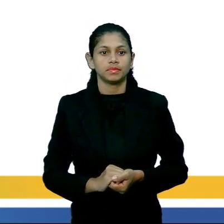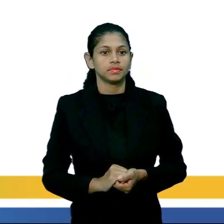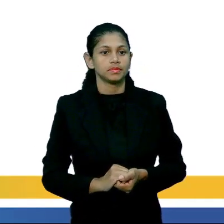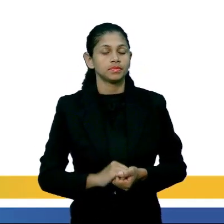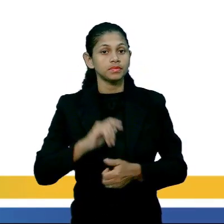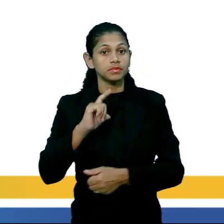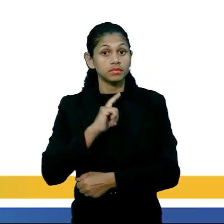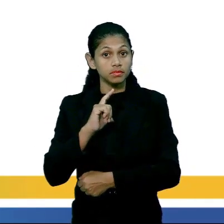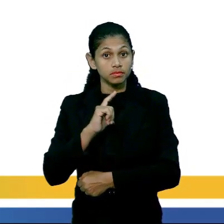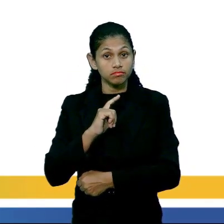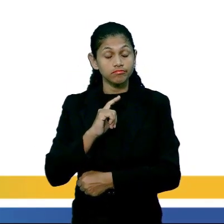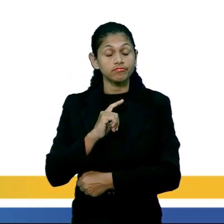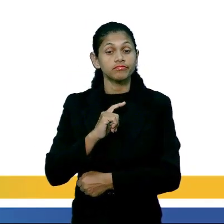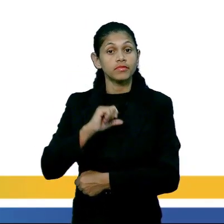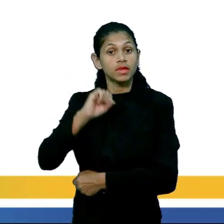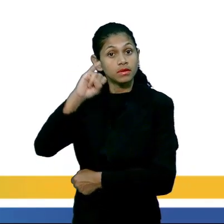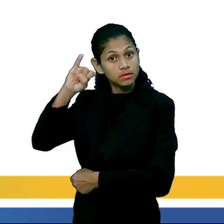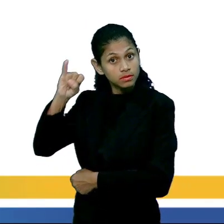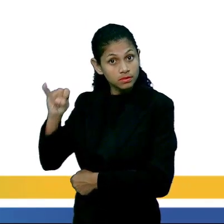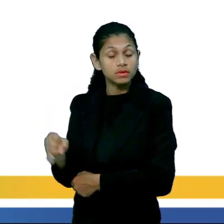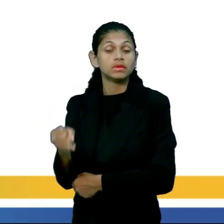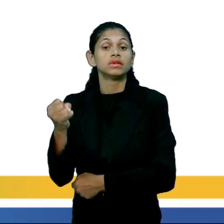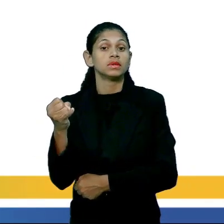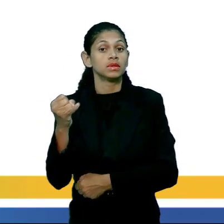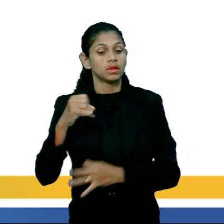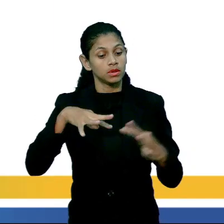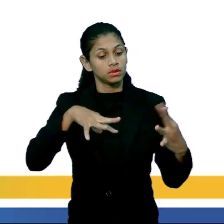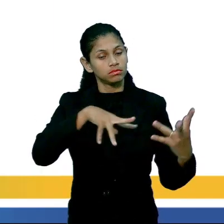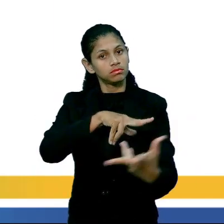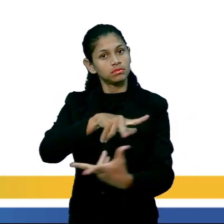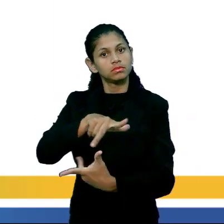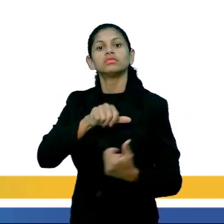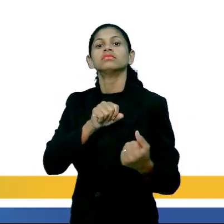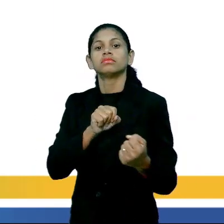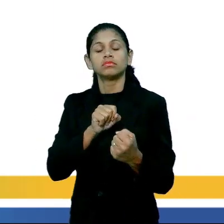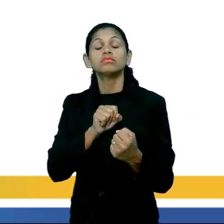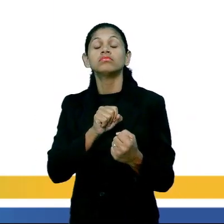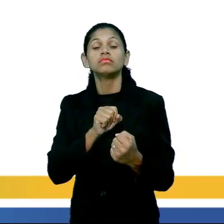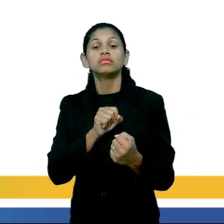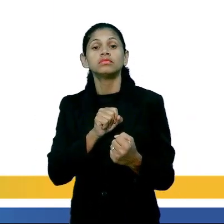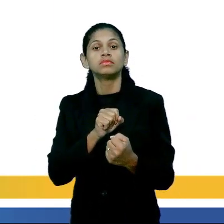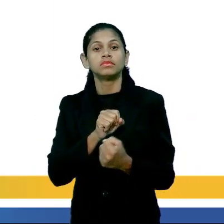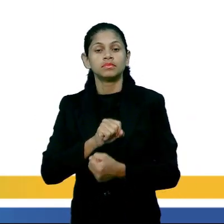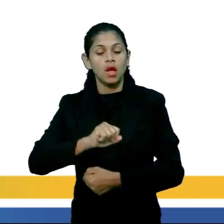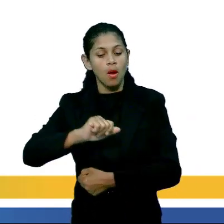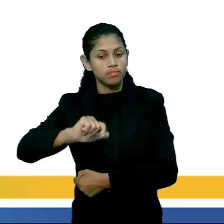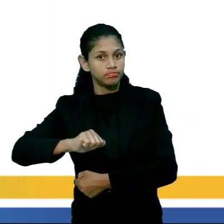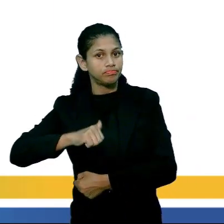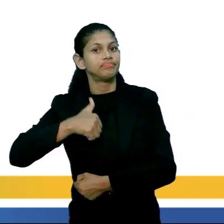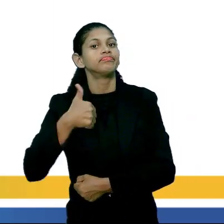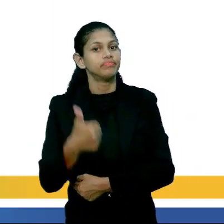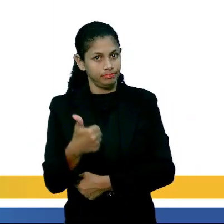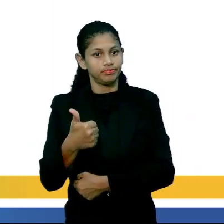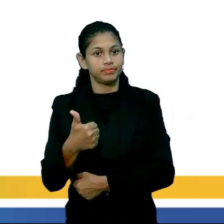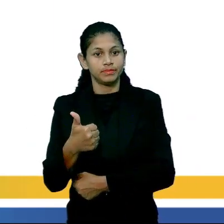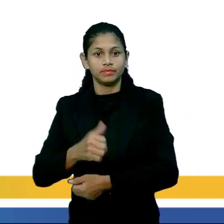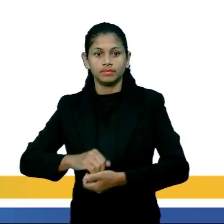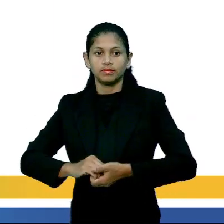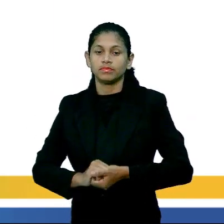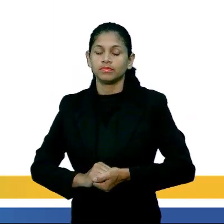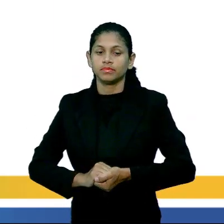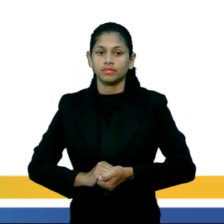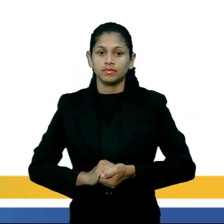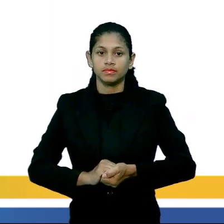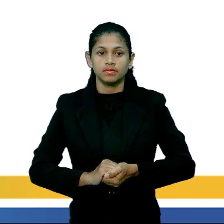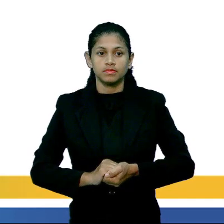Nós temos as vantagens da globalização, ou seja, pontos positivos. Advantages of